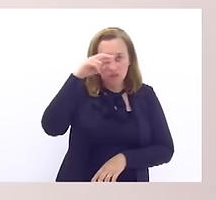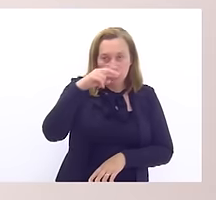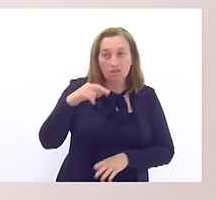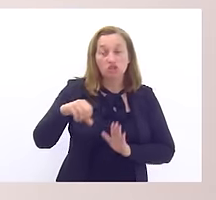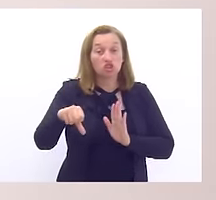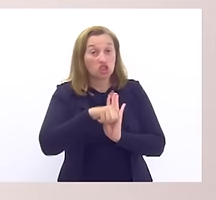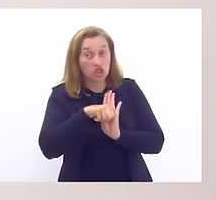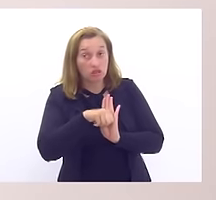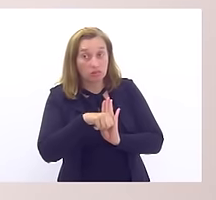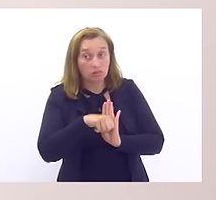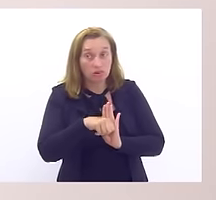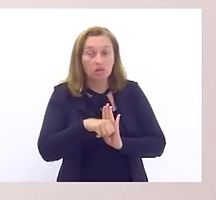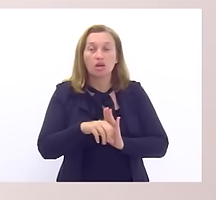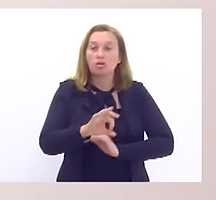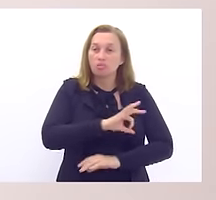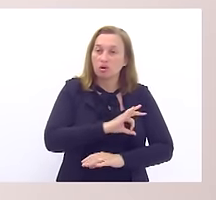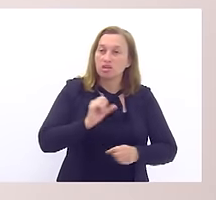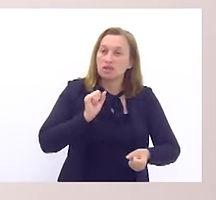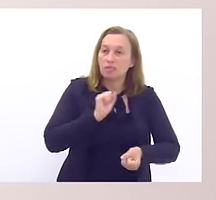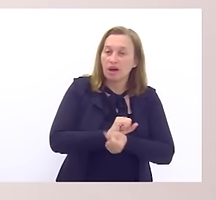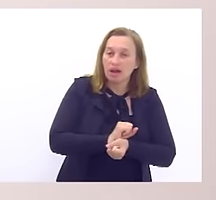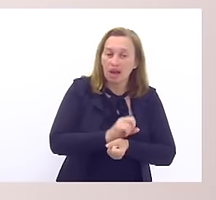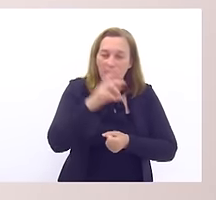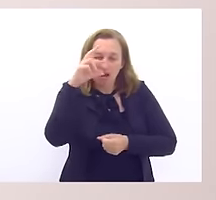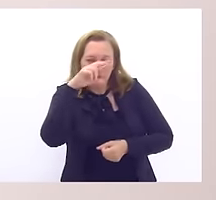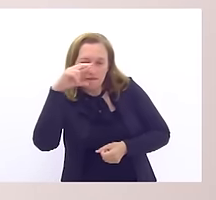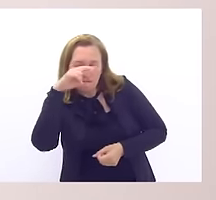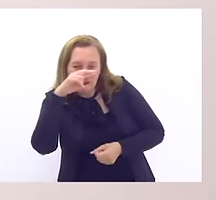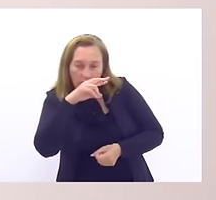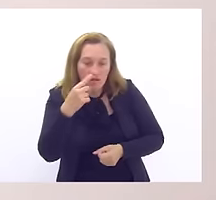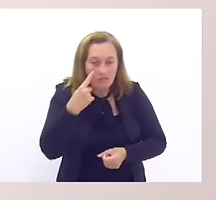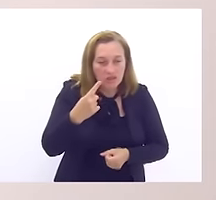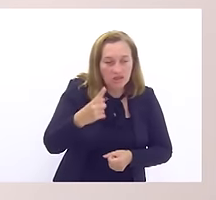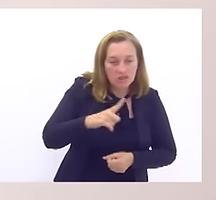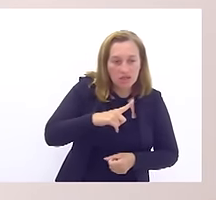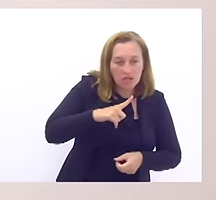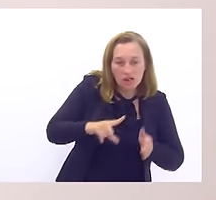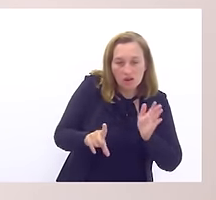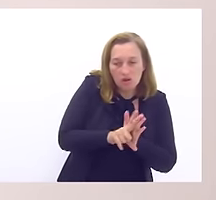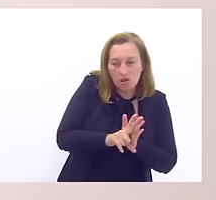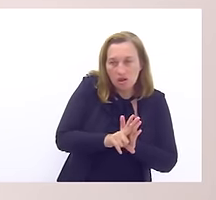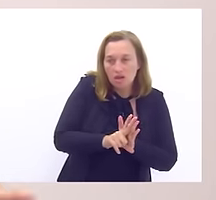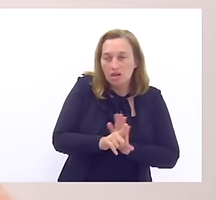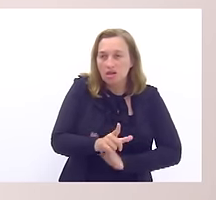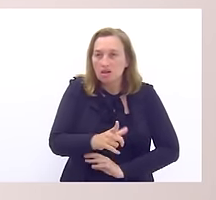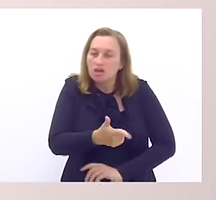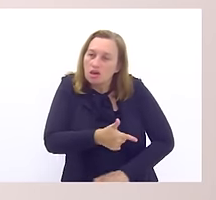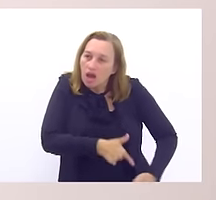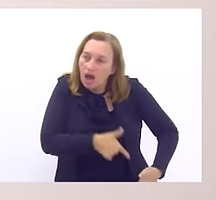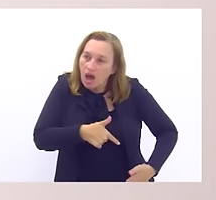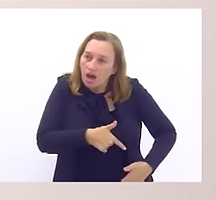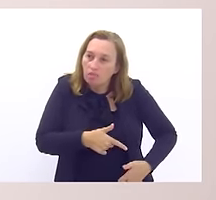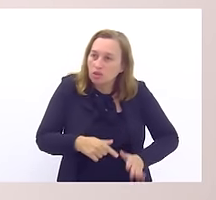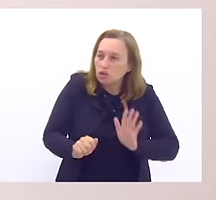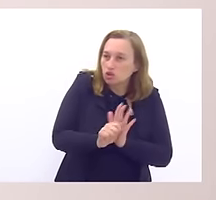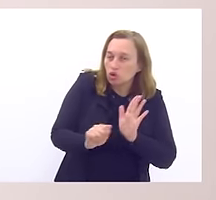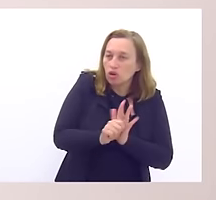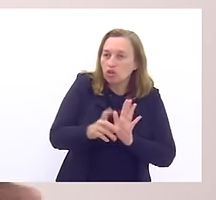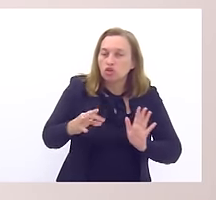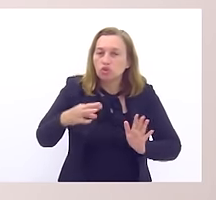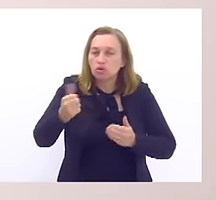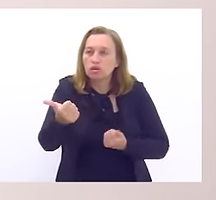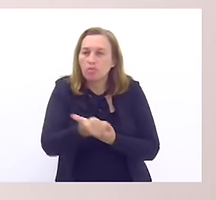a polícia parar alguém verificar se arquear ver se tem arma se tem drogas se um carro é roubado toda a população apoia eu duvido